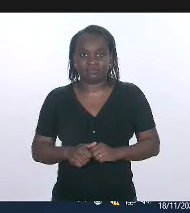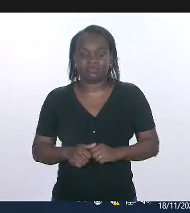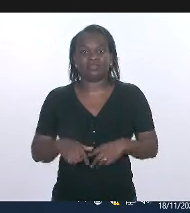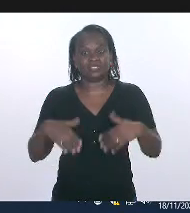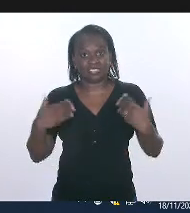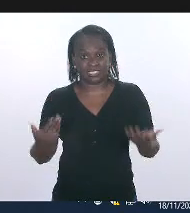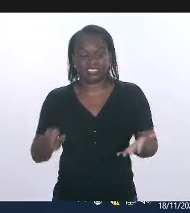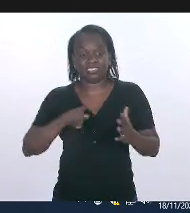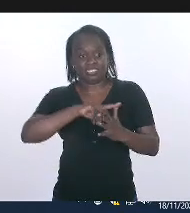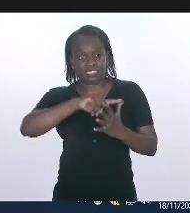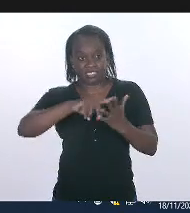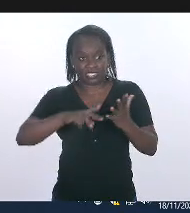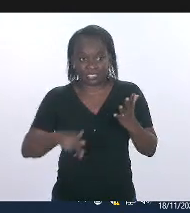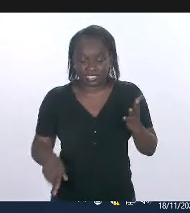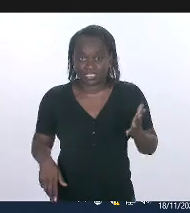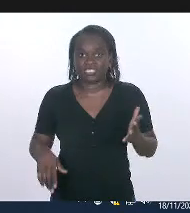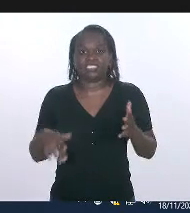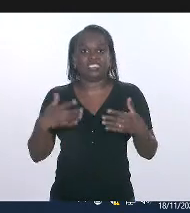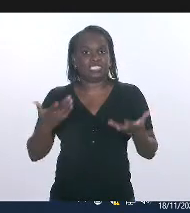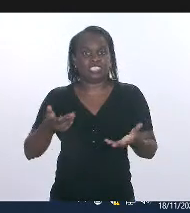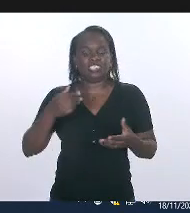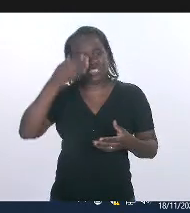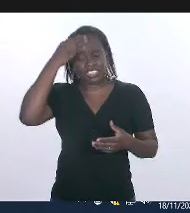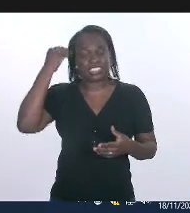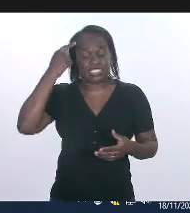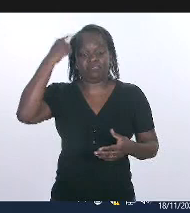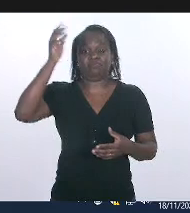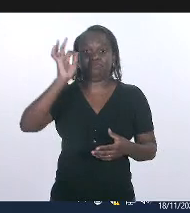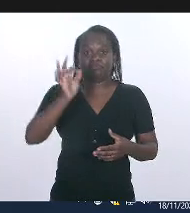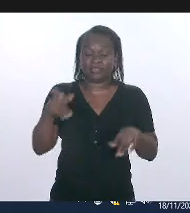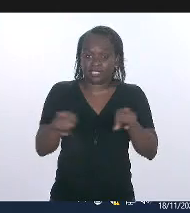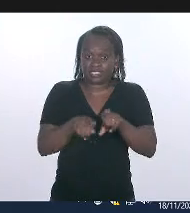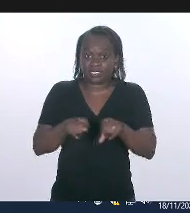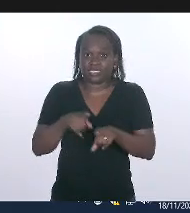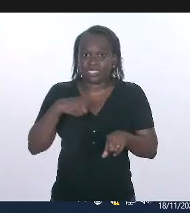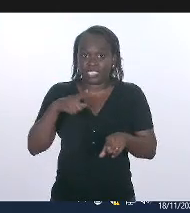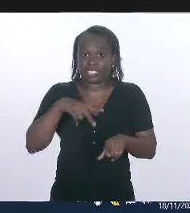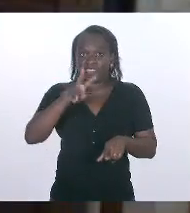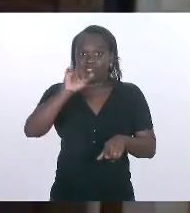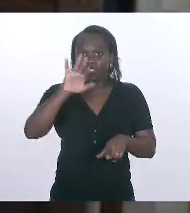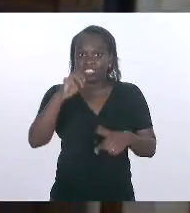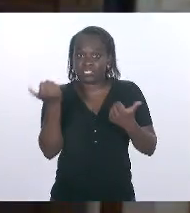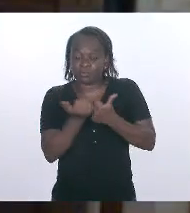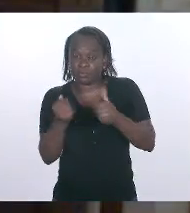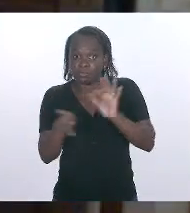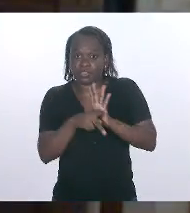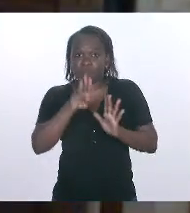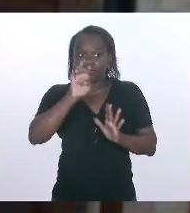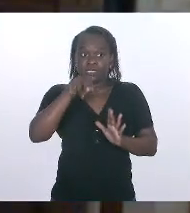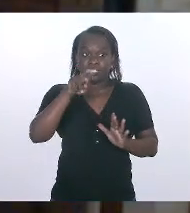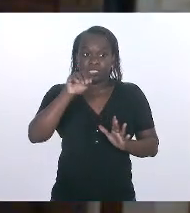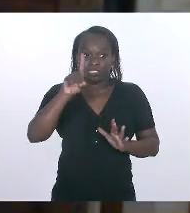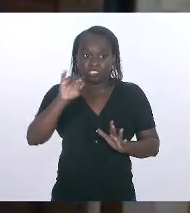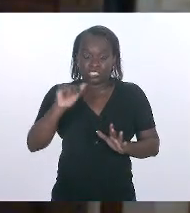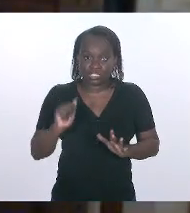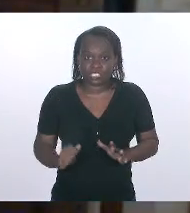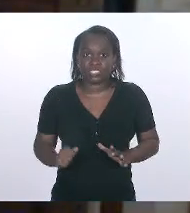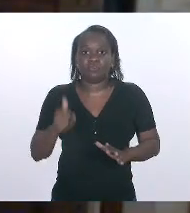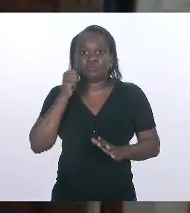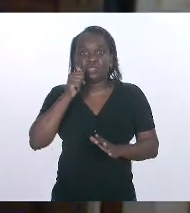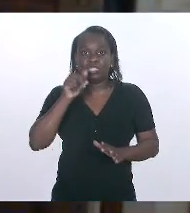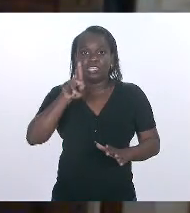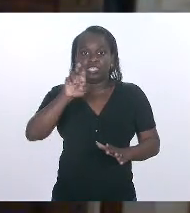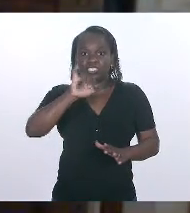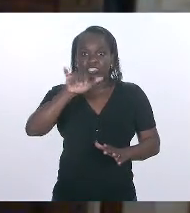Então foram esses. E esqueci ainda que nós tivemos como vice de Benedita a nossa